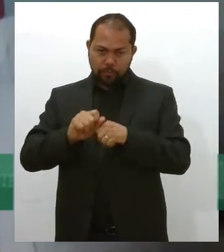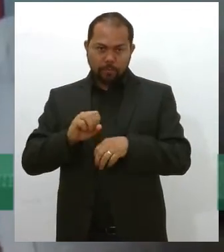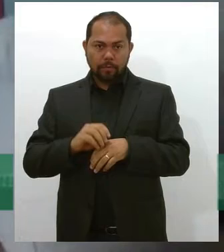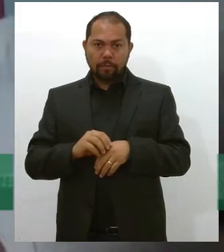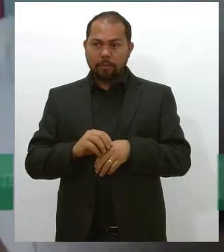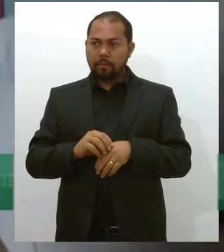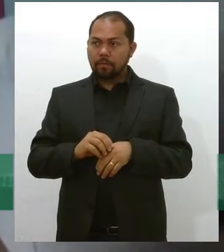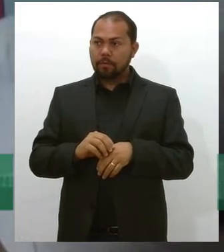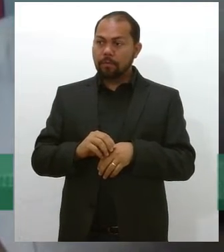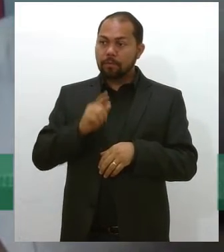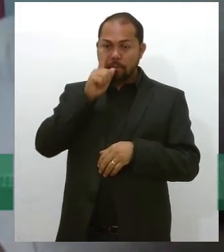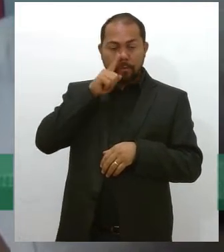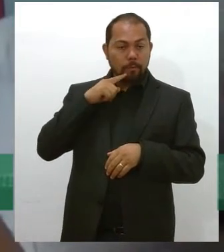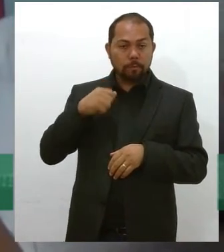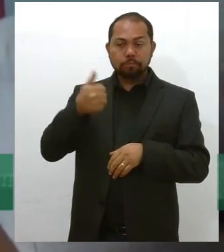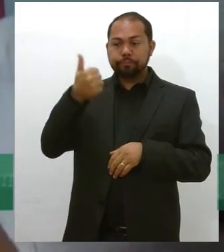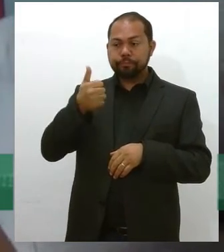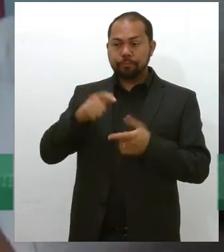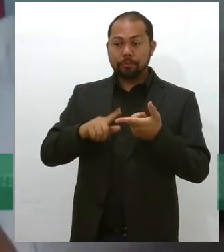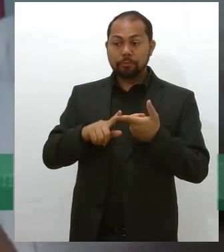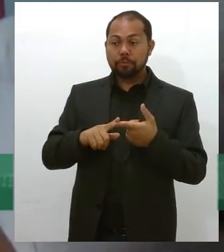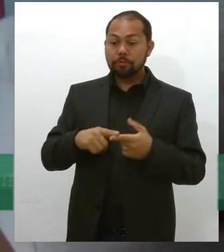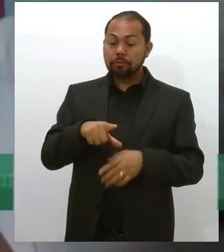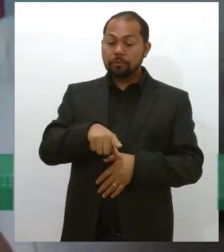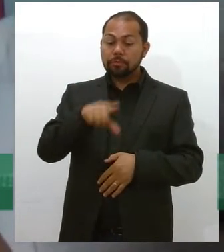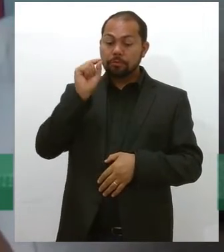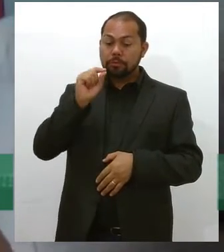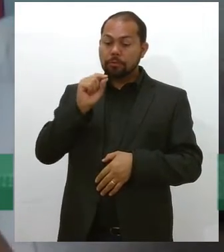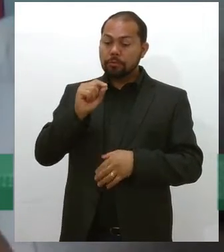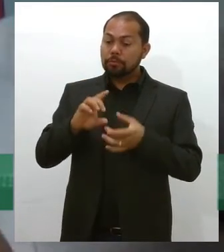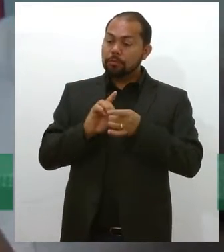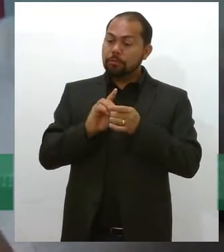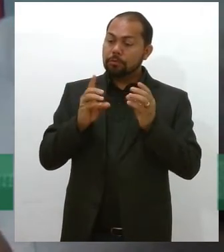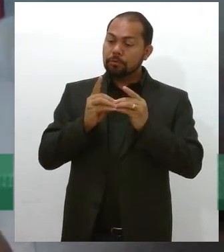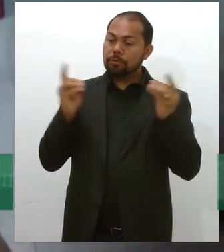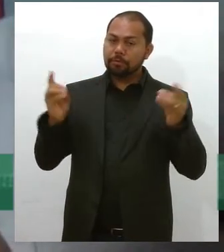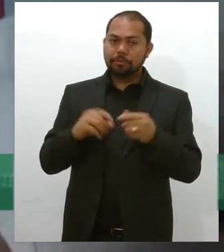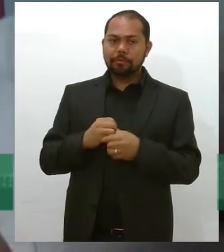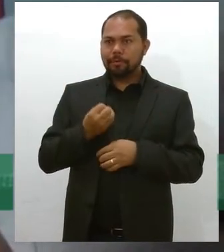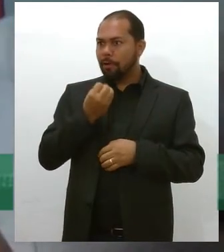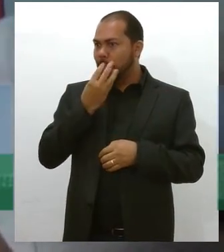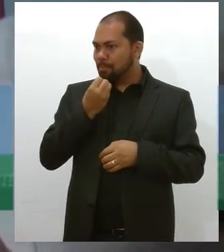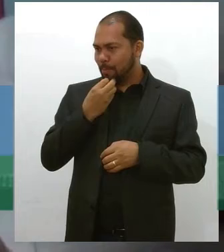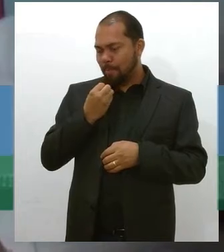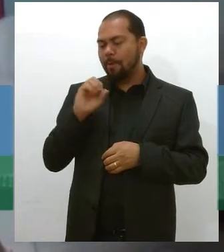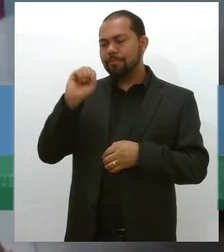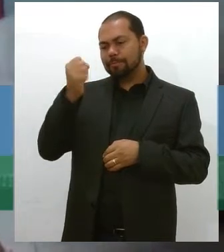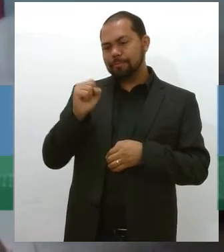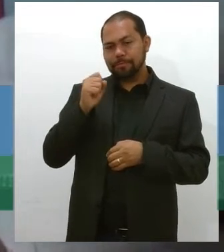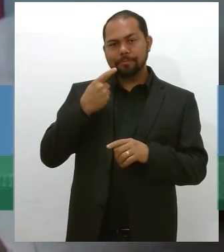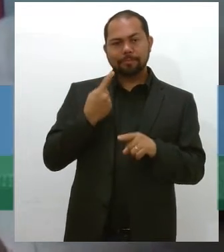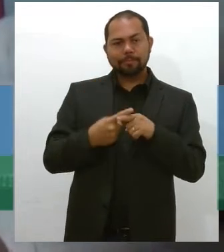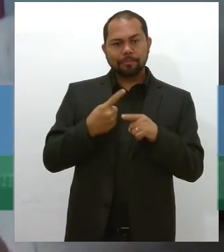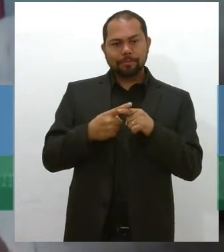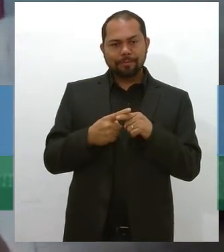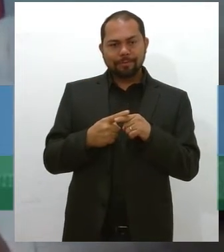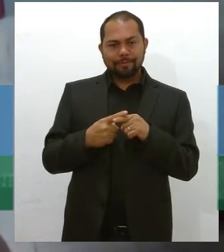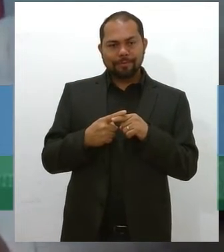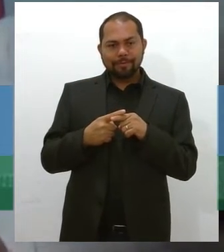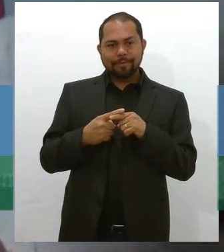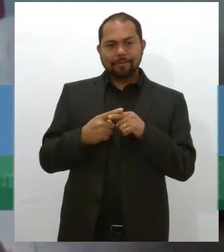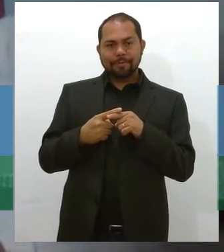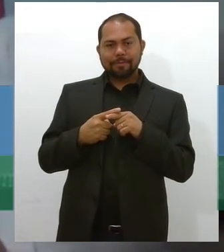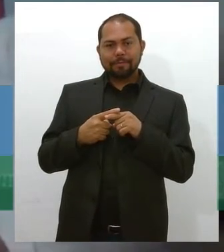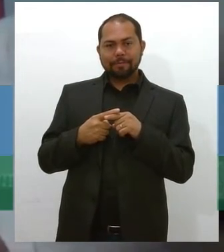independência, isso vai ser muito benéfico para Sergipe, né? Porque ele vai enviar o